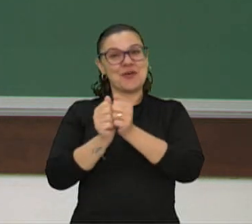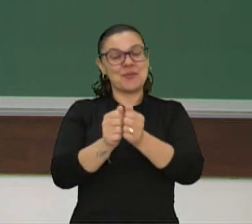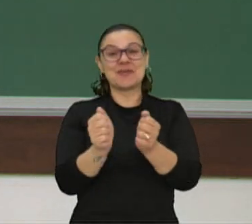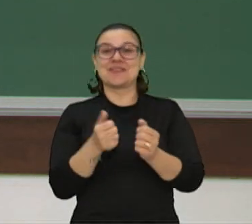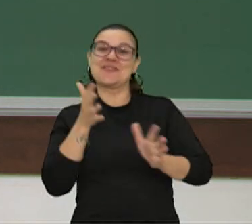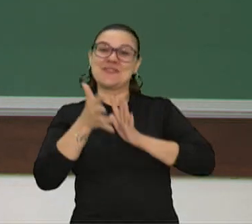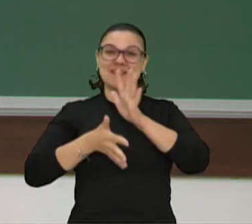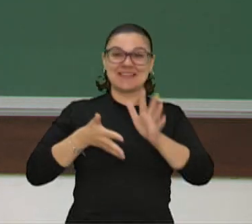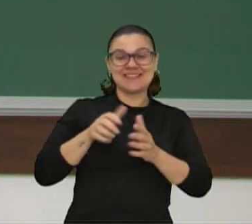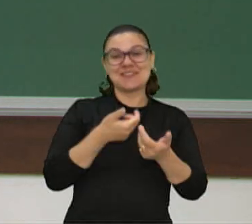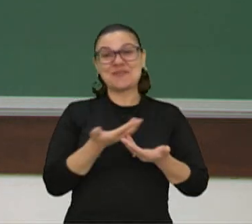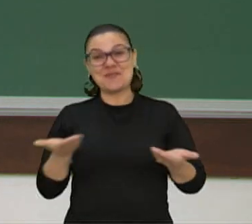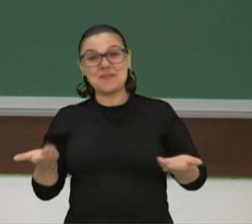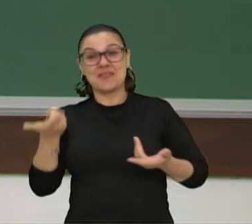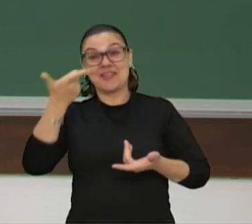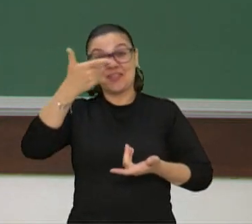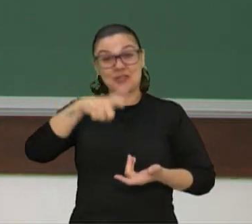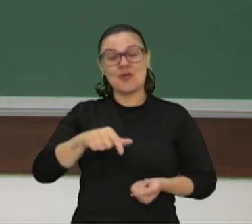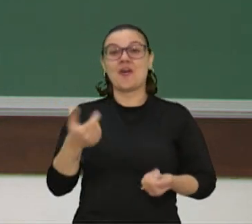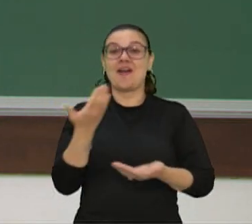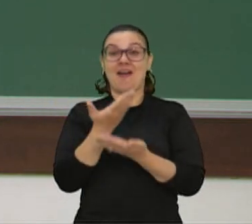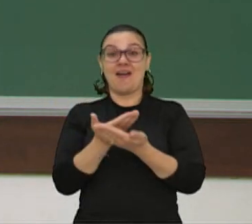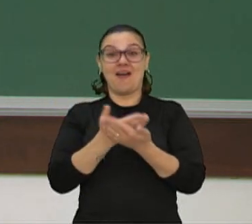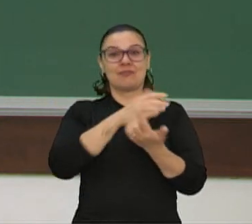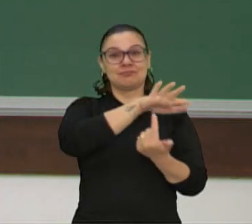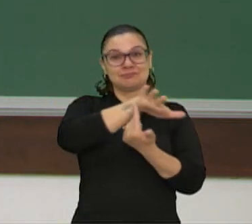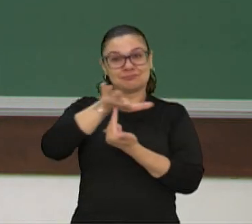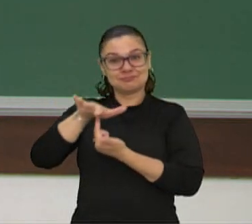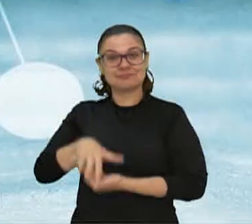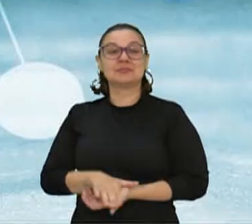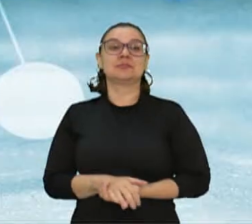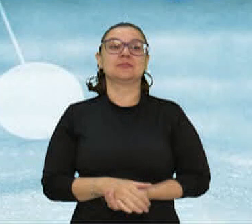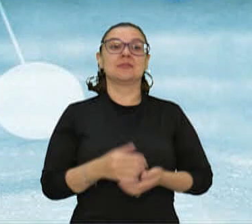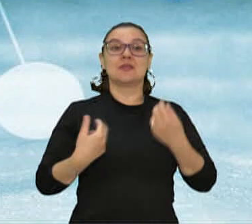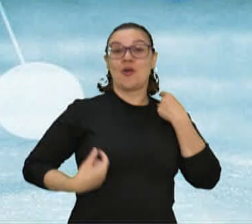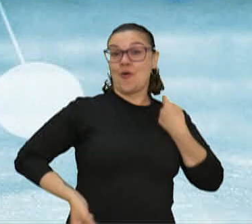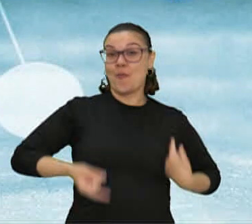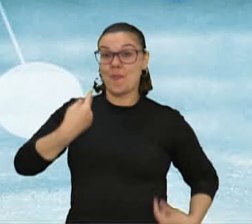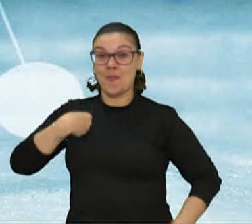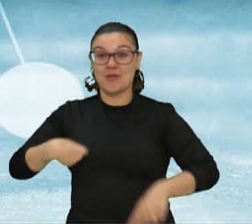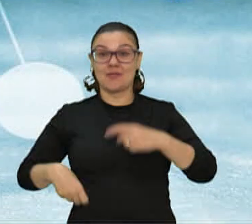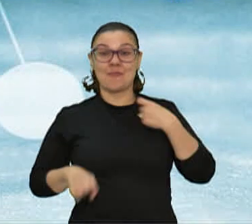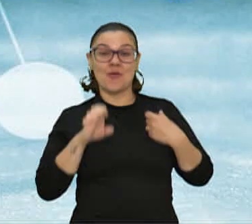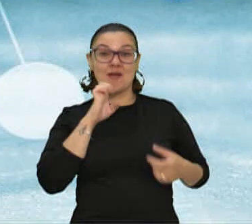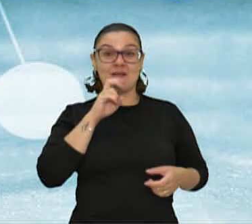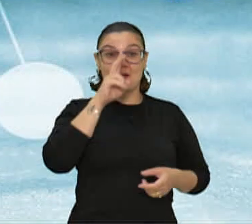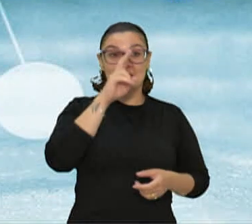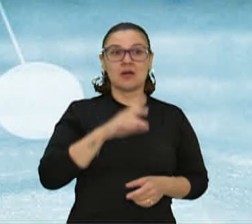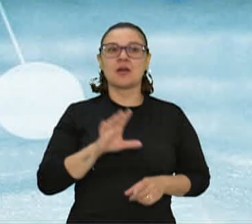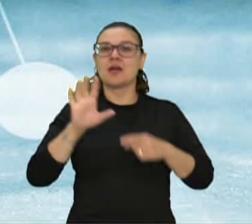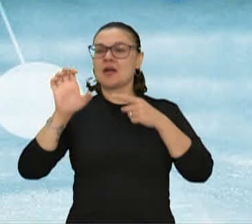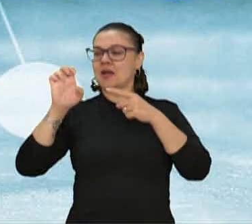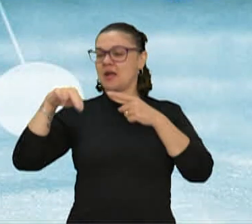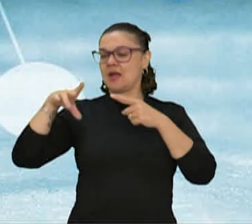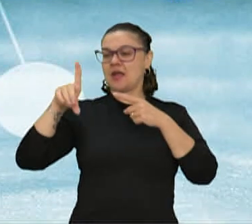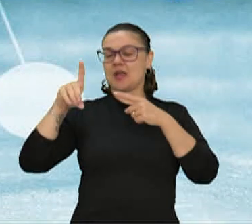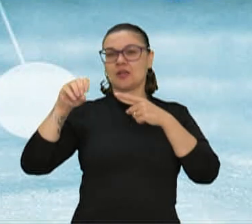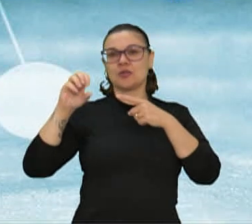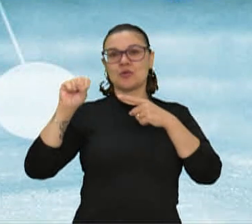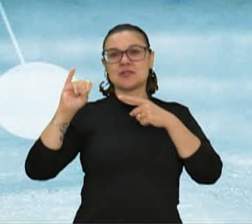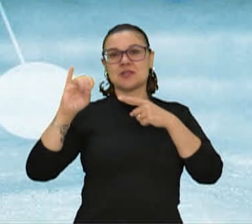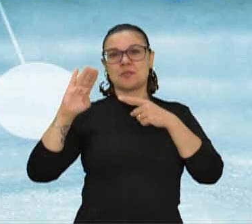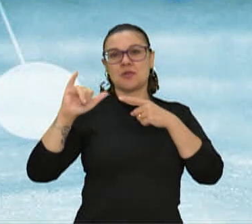gente. Mais uma aula de botânica para vocês. Olá, metabolismo energético, endossimbiose e